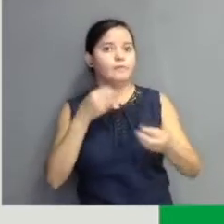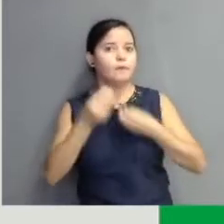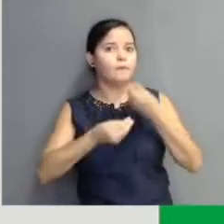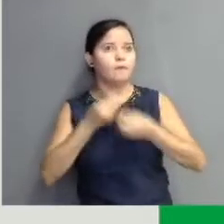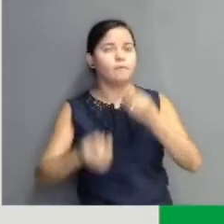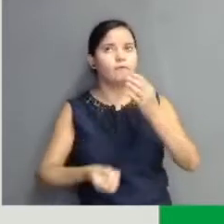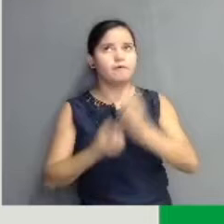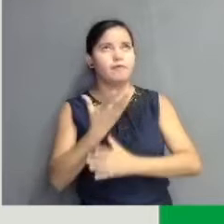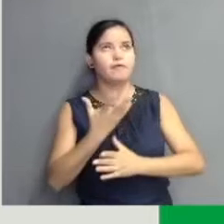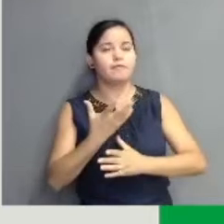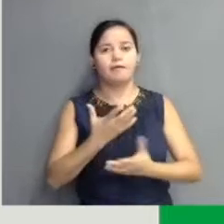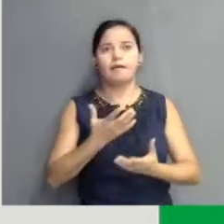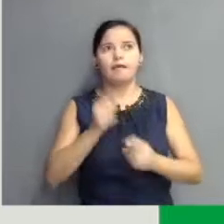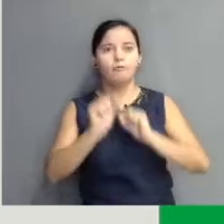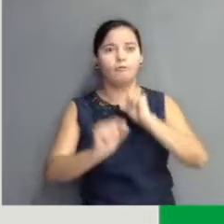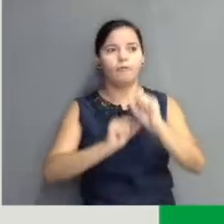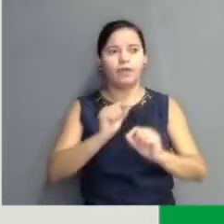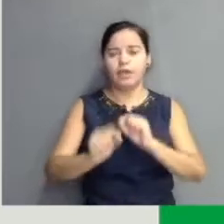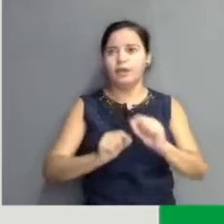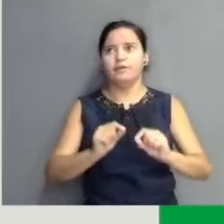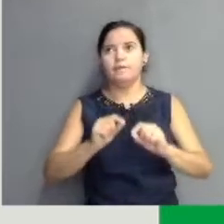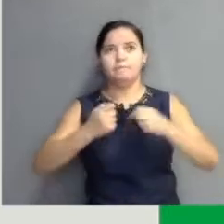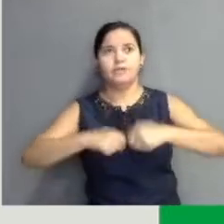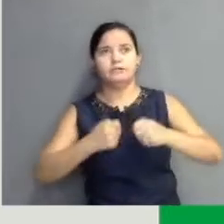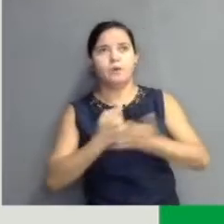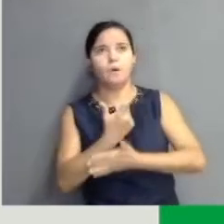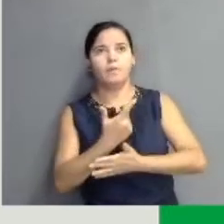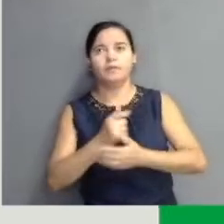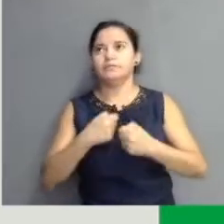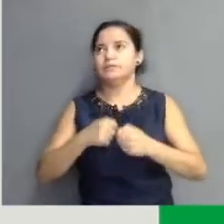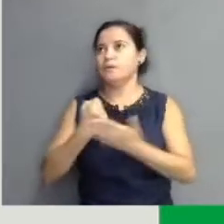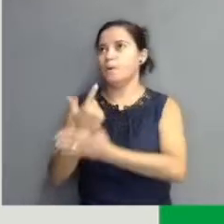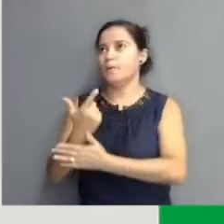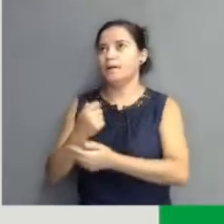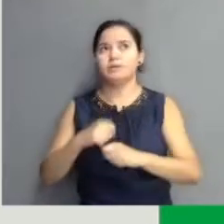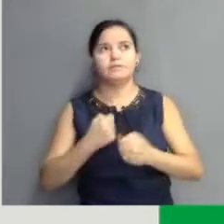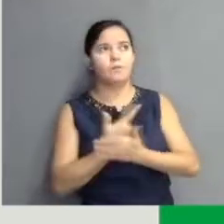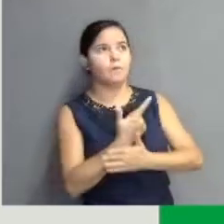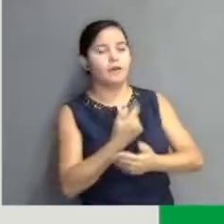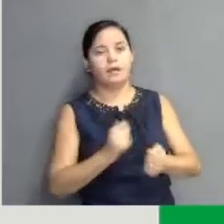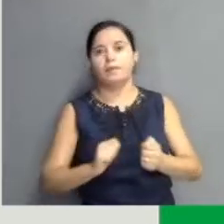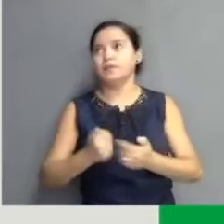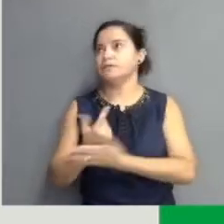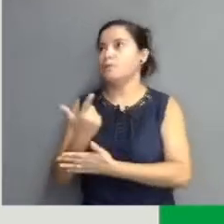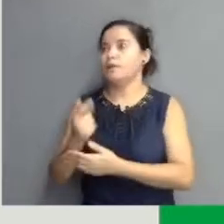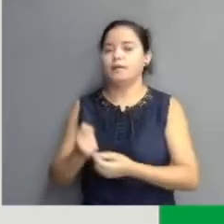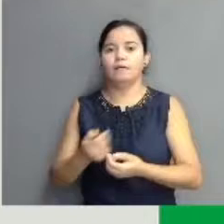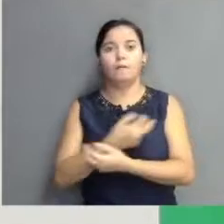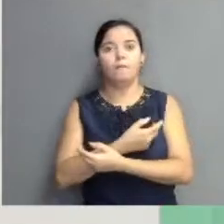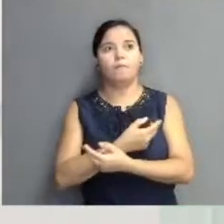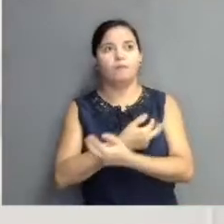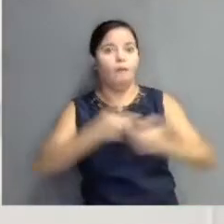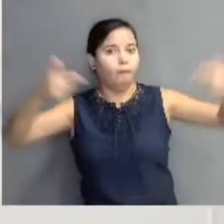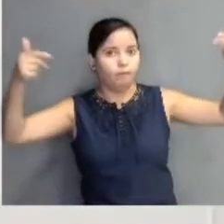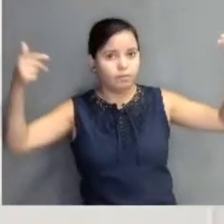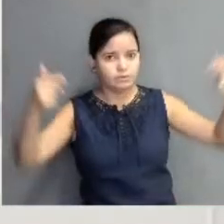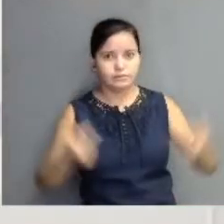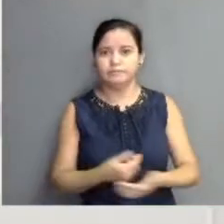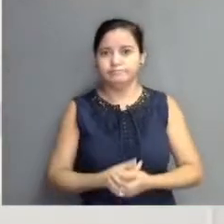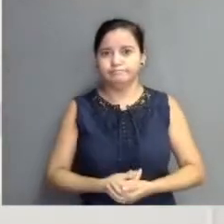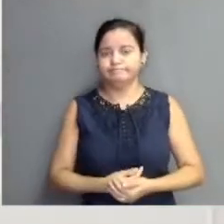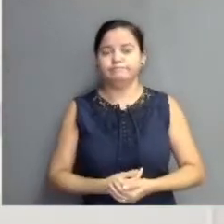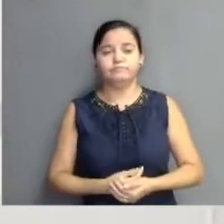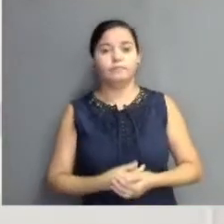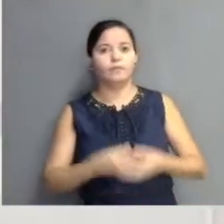da gente consumir. Da gente tem que ter aquilo que às vezes a gente nem precisa. É aquela ideia, não sei se vocês já ouviram falar aqui, vou falar